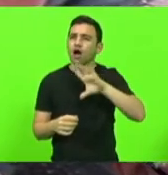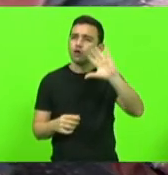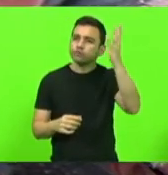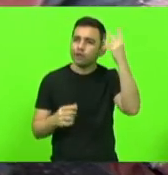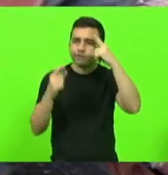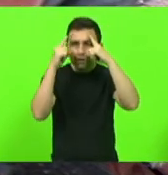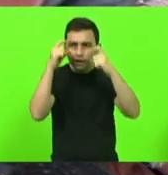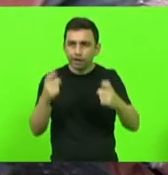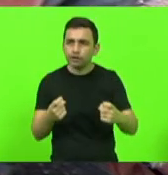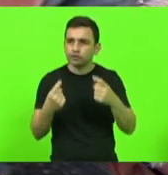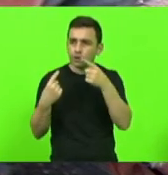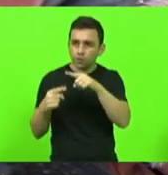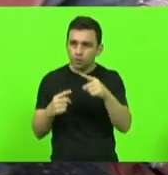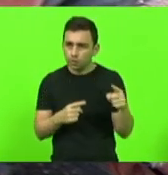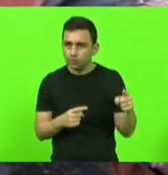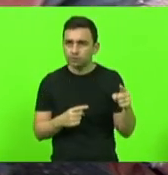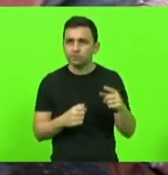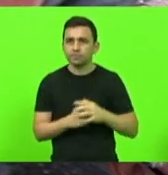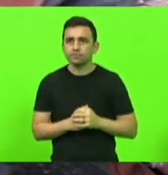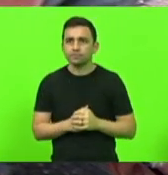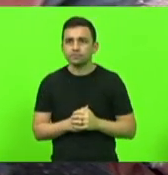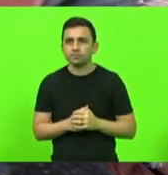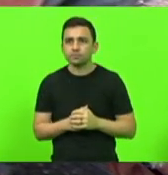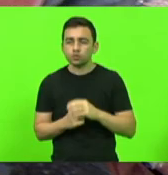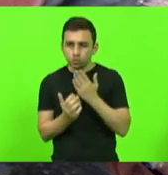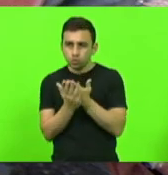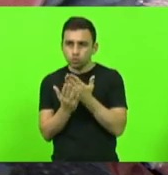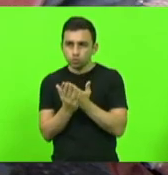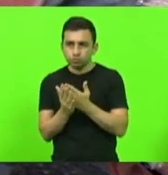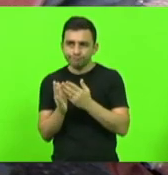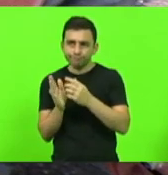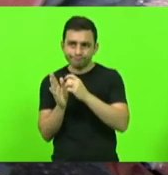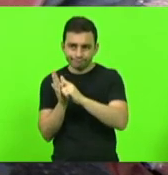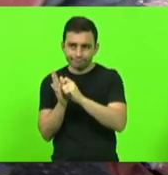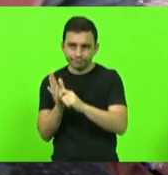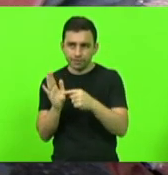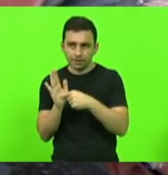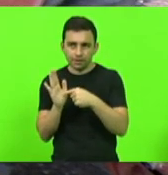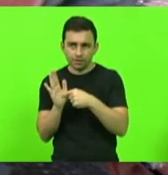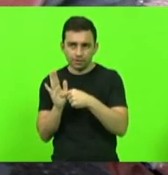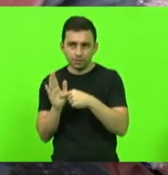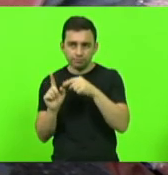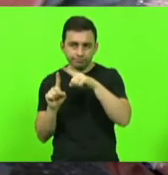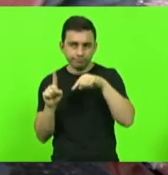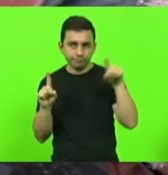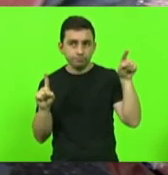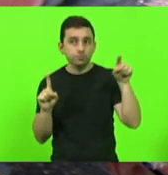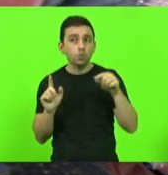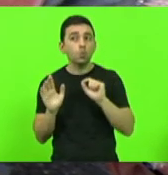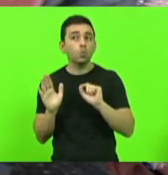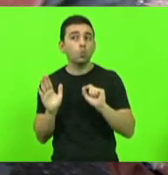ou violação dos seus direitos humanos. Esses estudos demonstraram que, olha esse dado, senhores deputados,